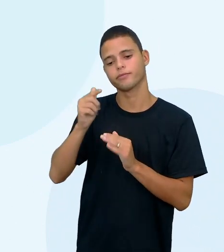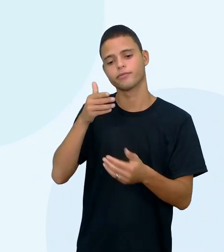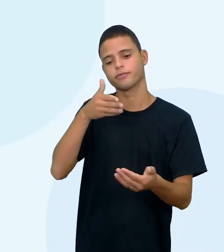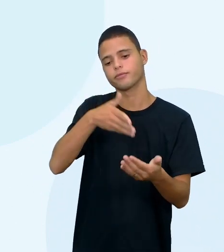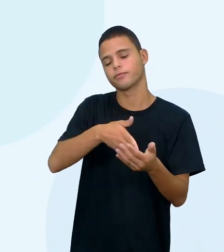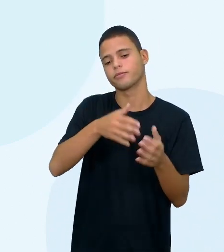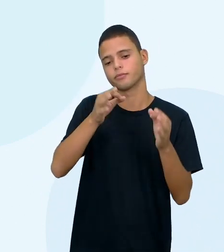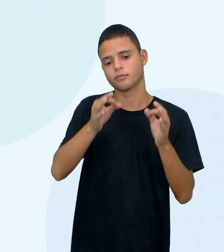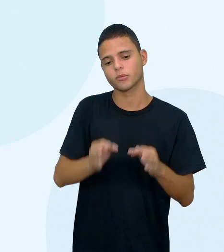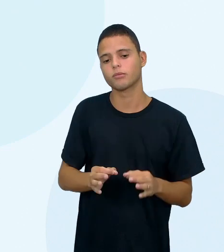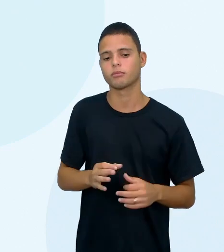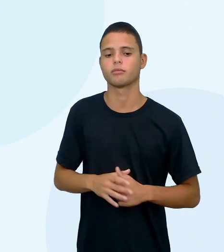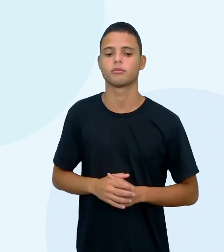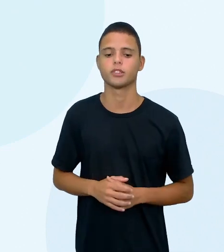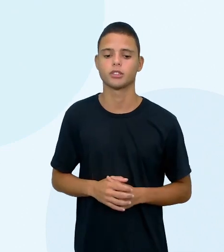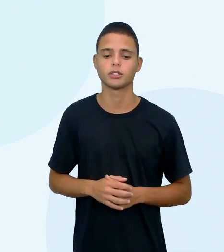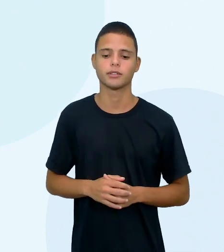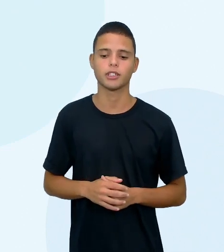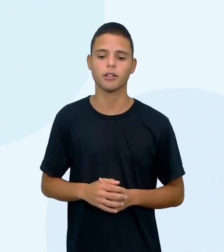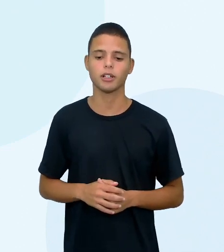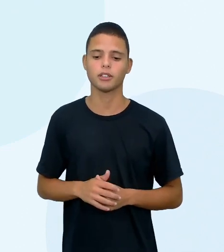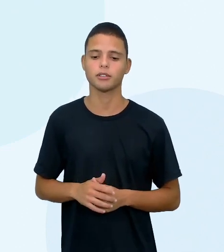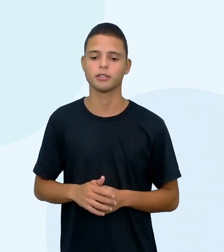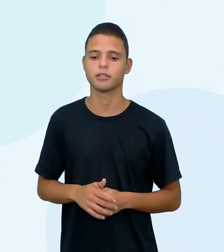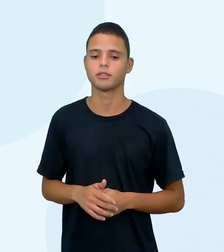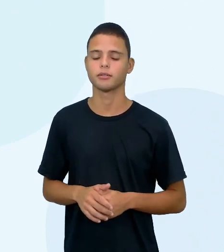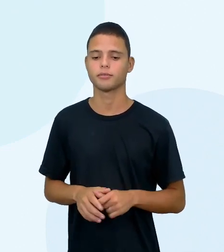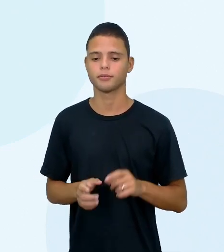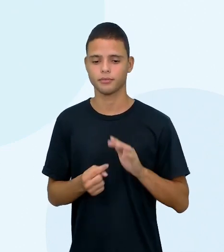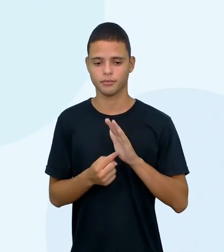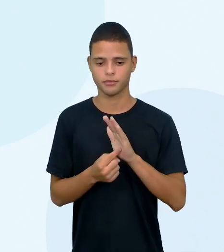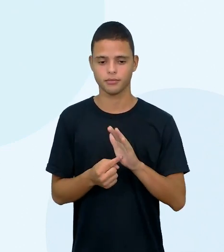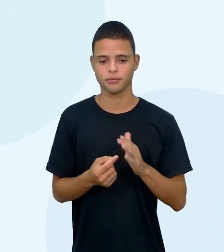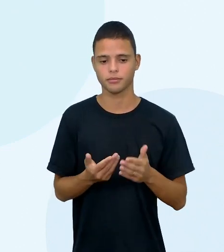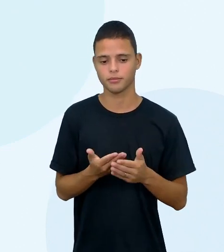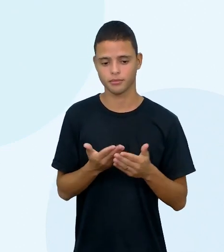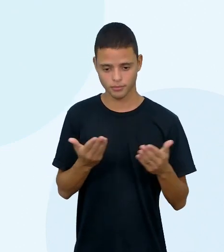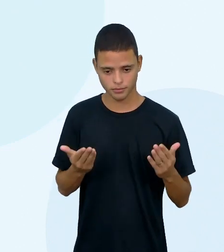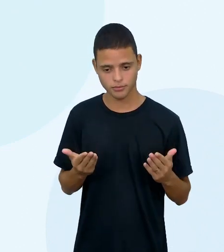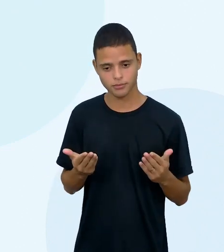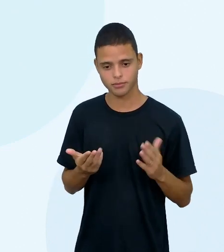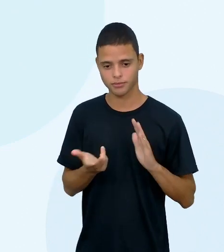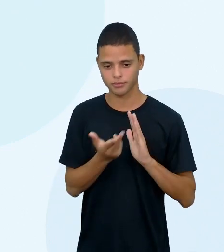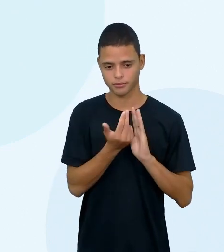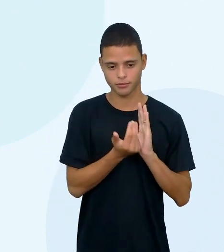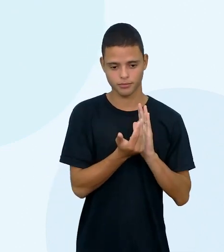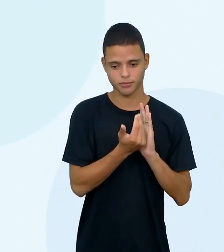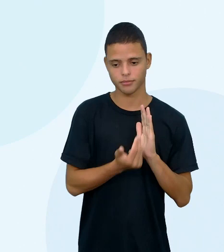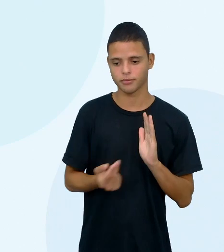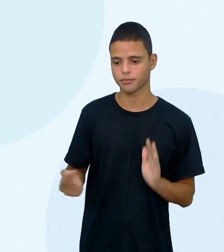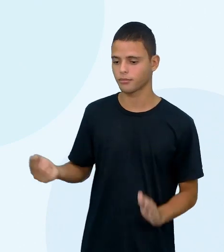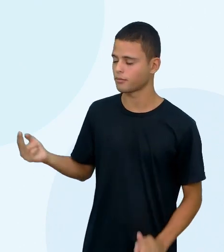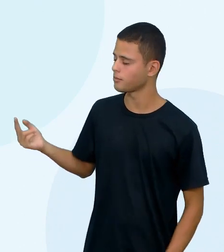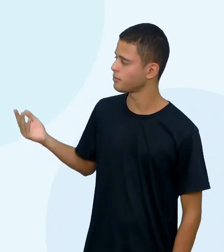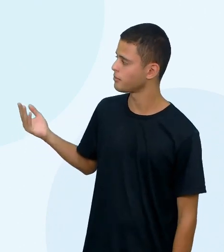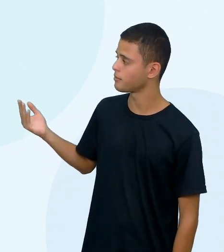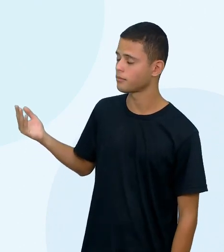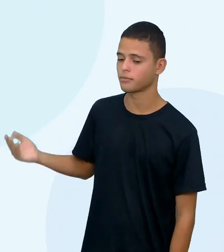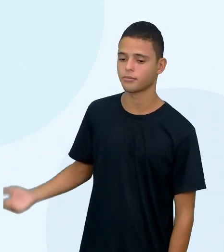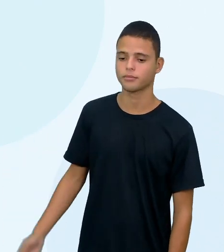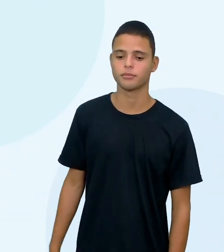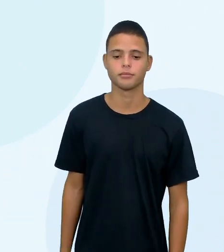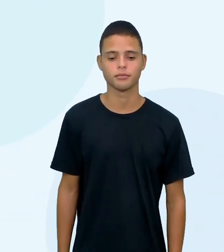aí o esôfago, que são esses canais que estão mostrando aí, né, na nossa figura, próximos ali à boca,